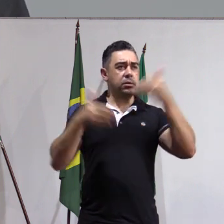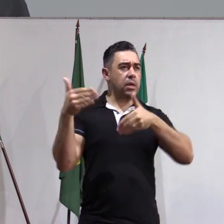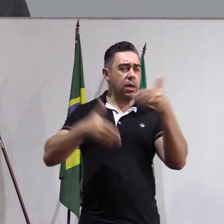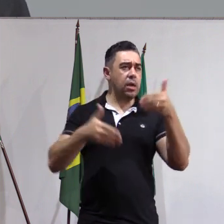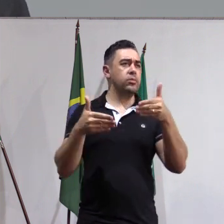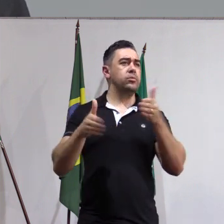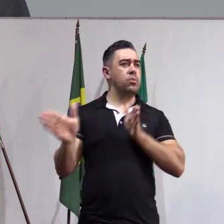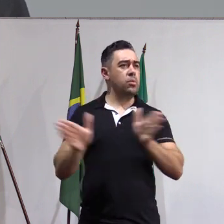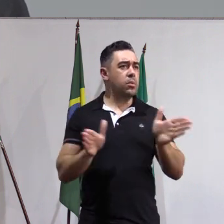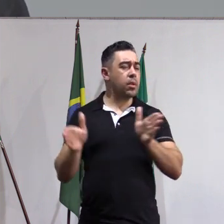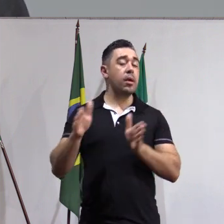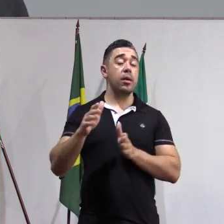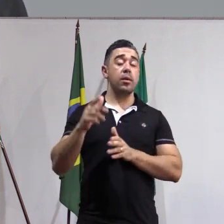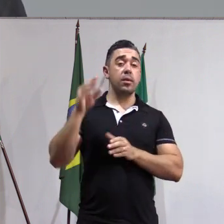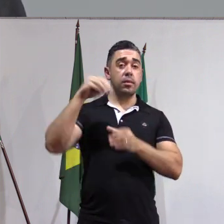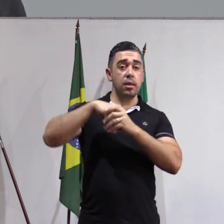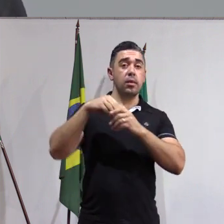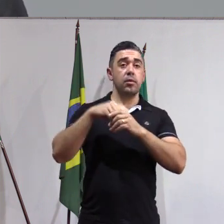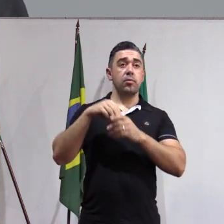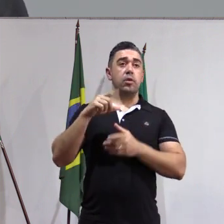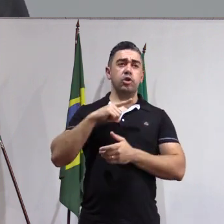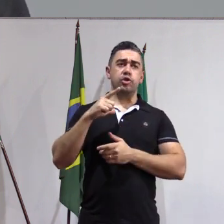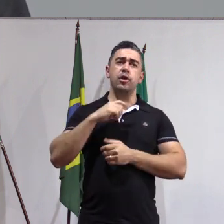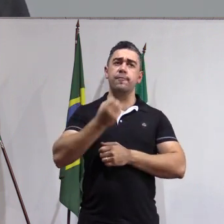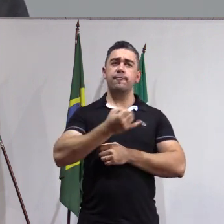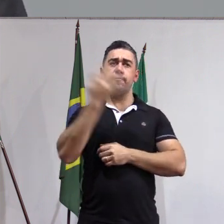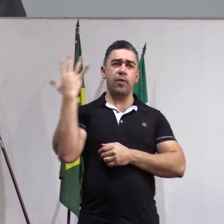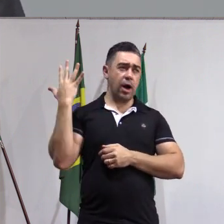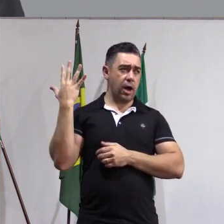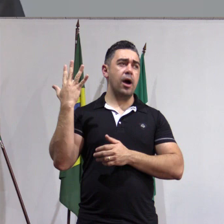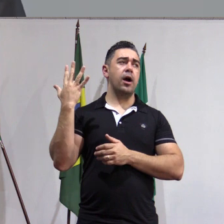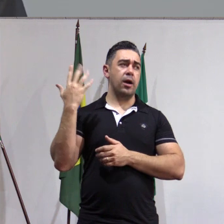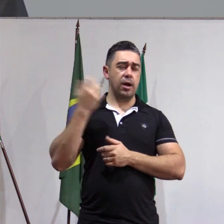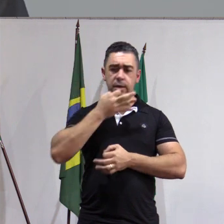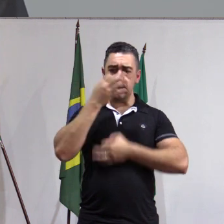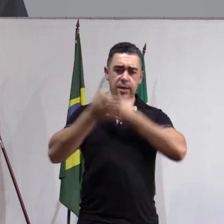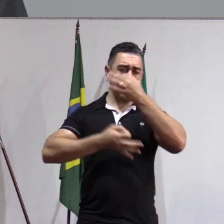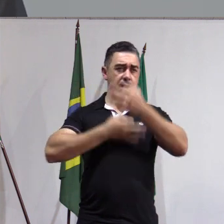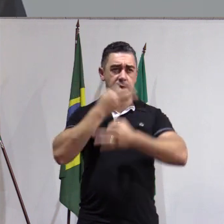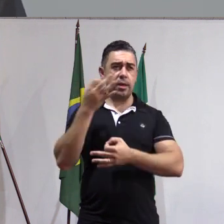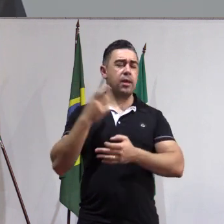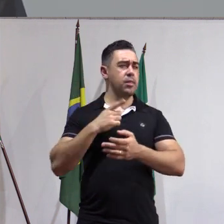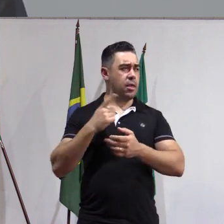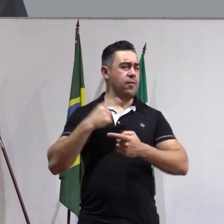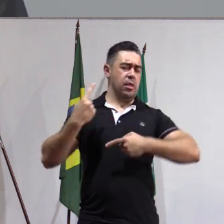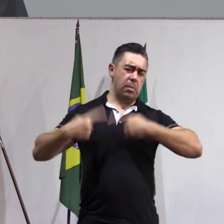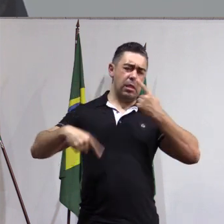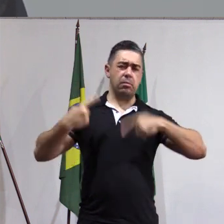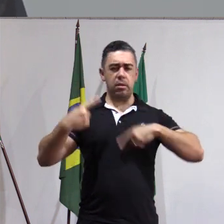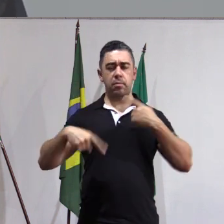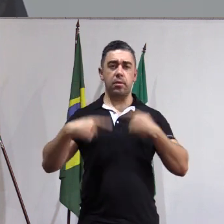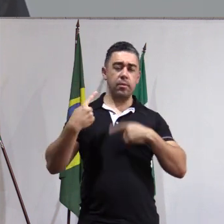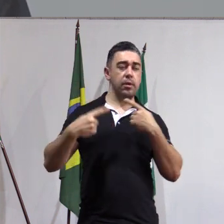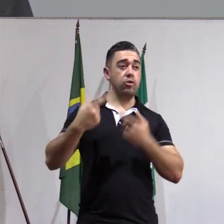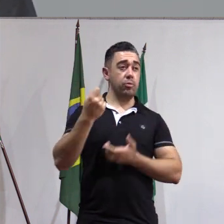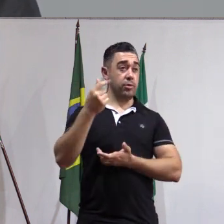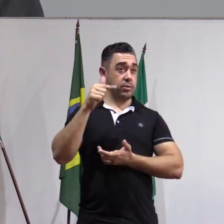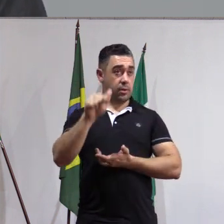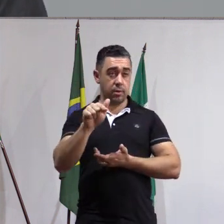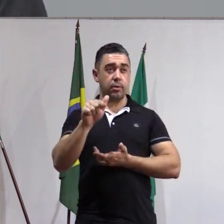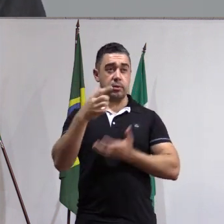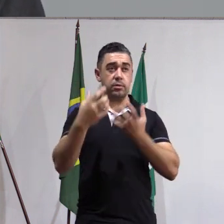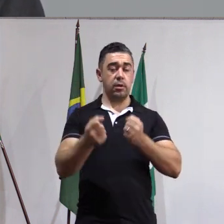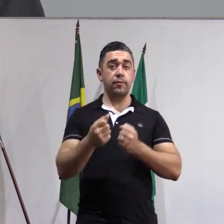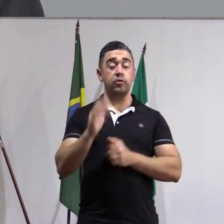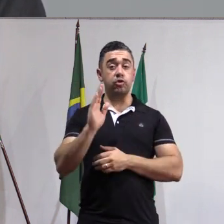estudantes à universidade. E ainda assim tínhamos várias críticas, debatemos profundamente aquela proposta à época antes de aceitá-la. Nós tivemos,